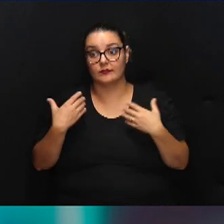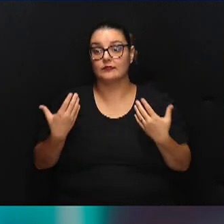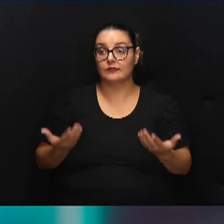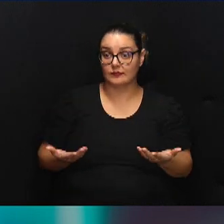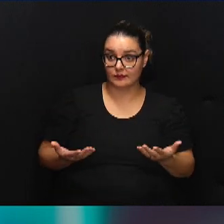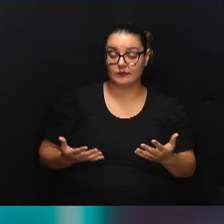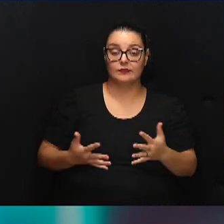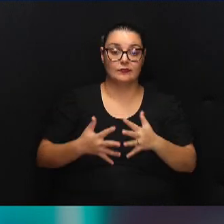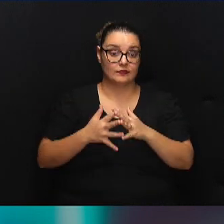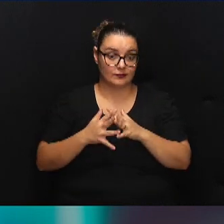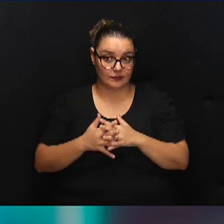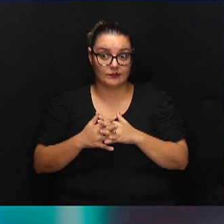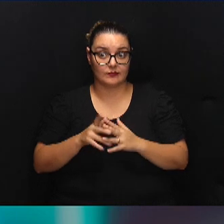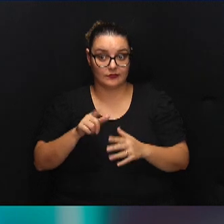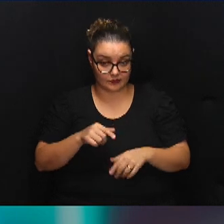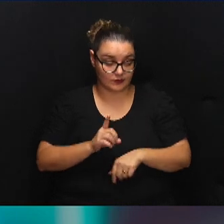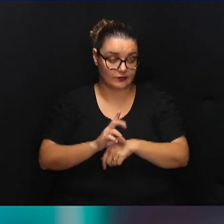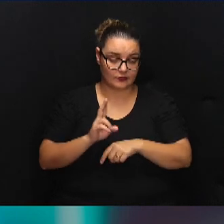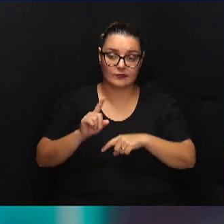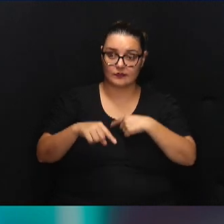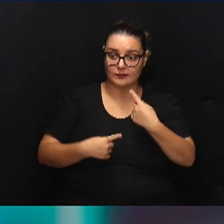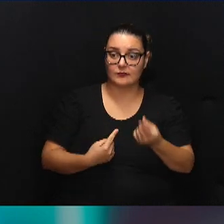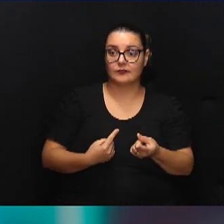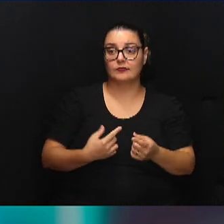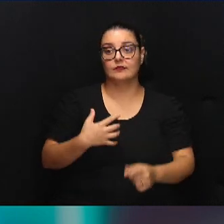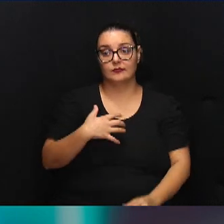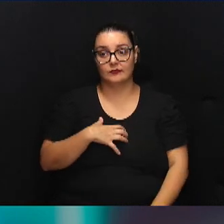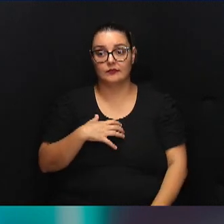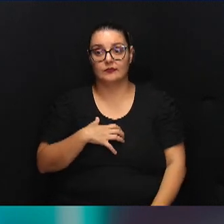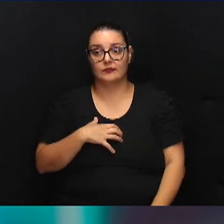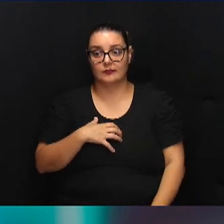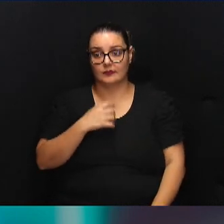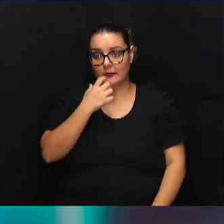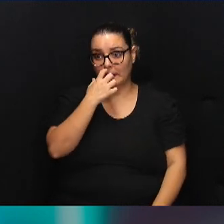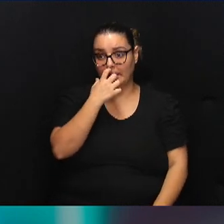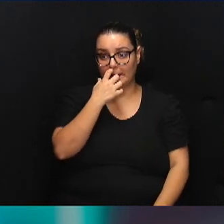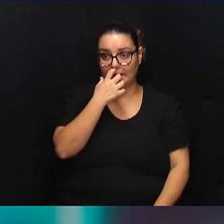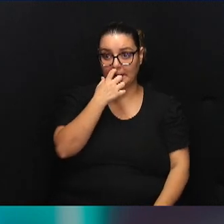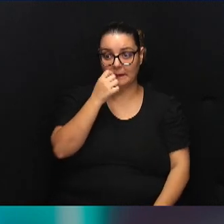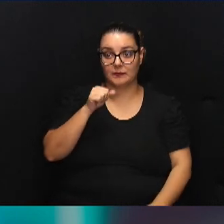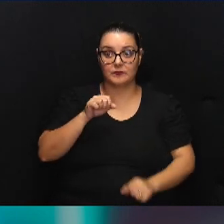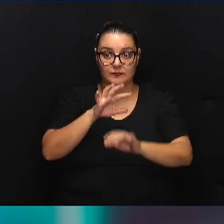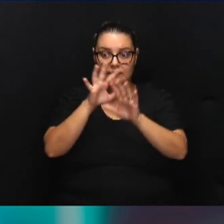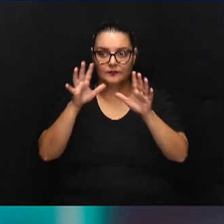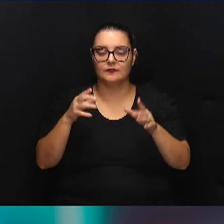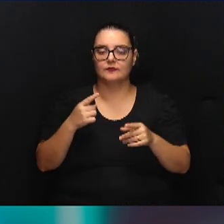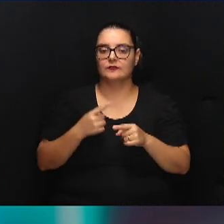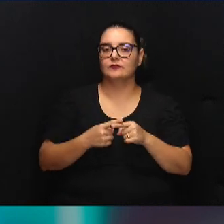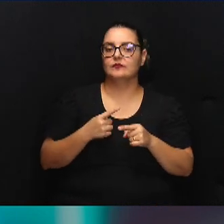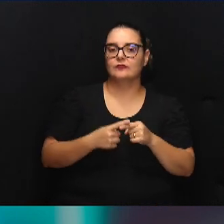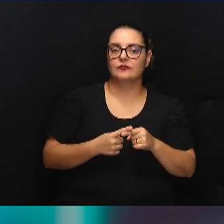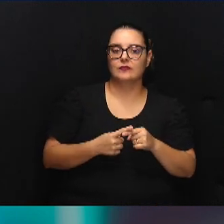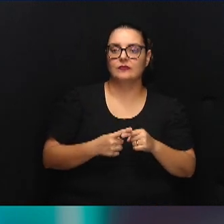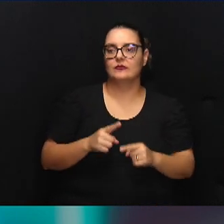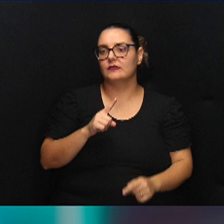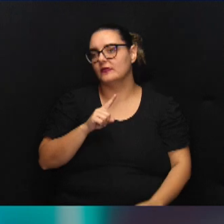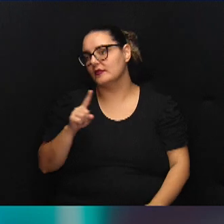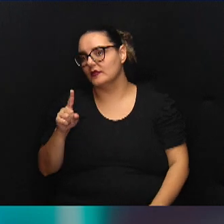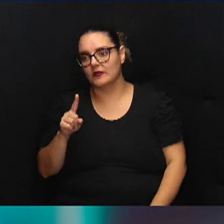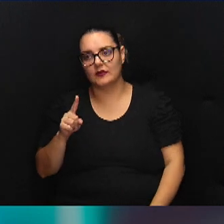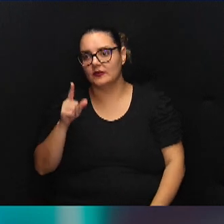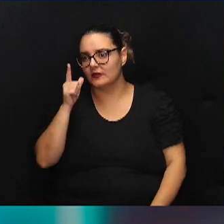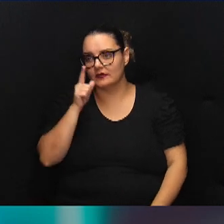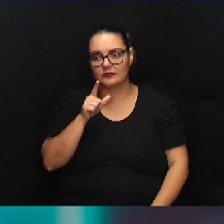se confundirem, né, doutor, com outras condições, é claro, gente, mas por que a gente não está conseguindo chegar